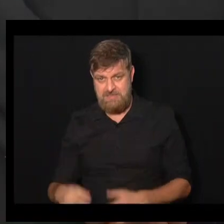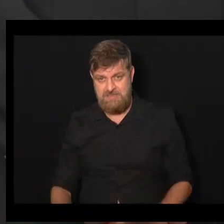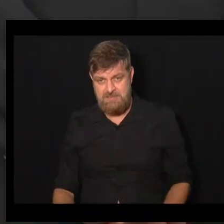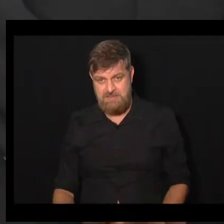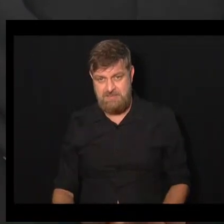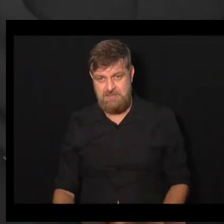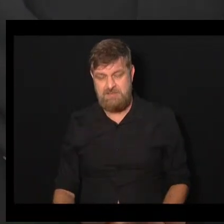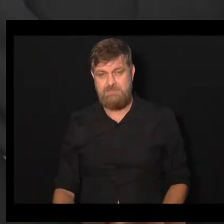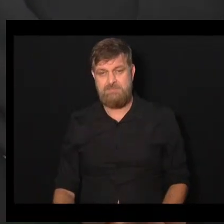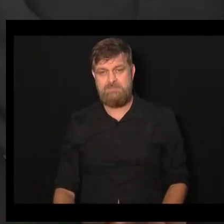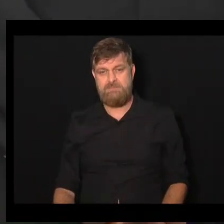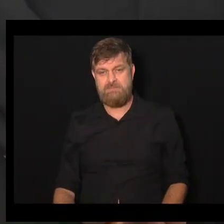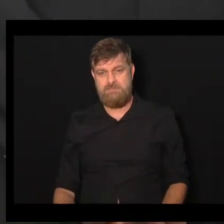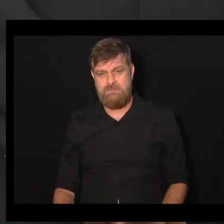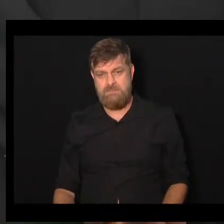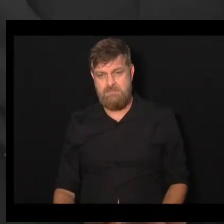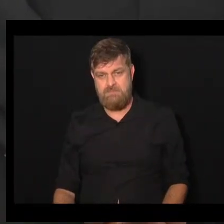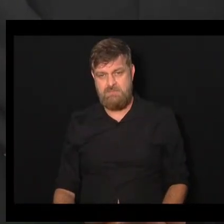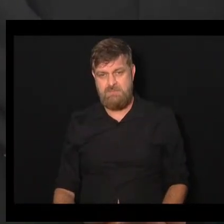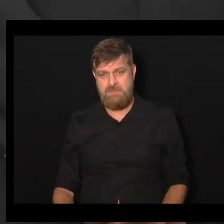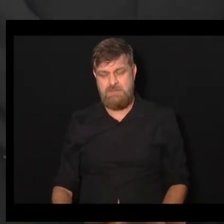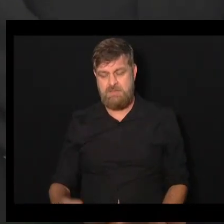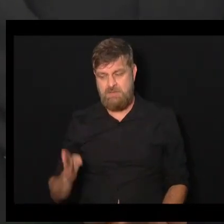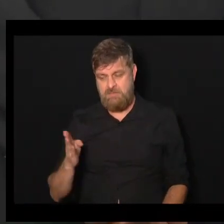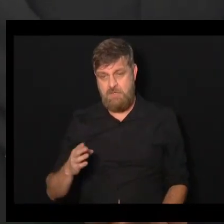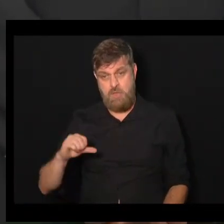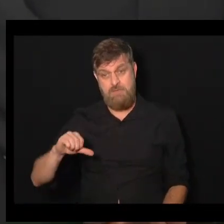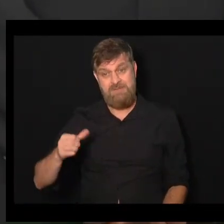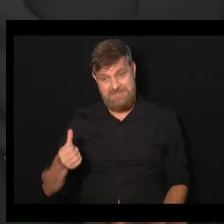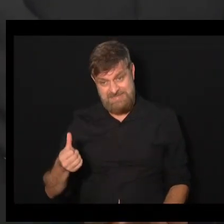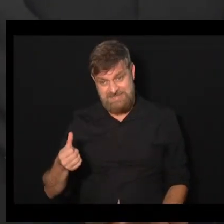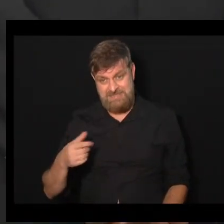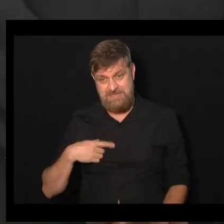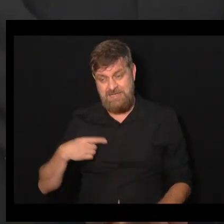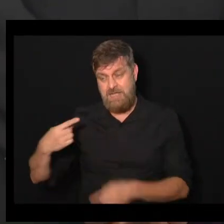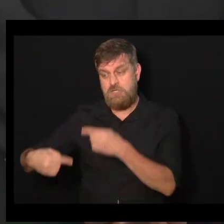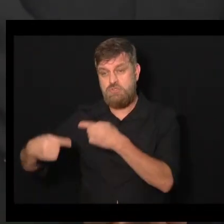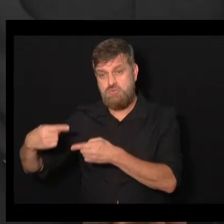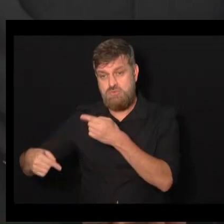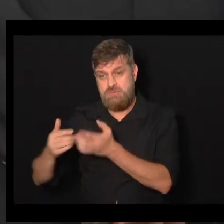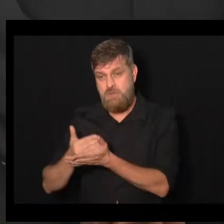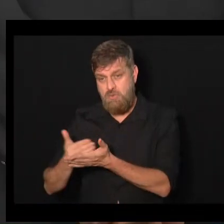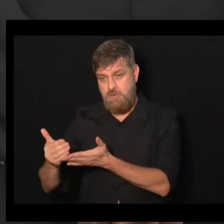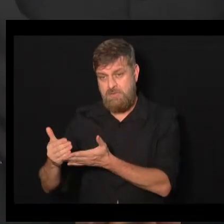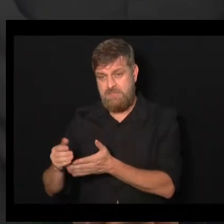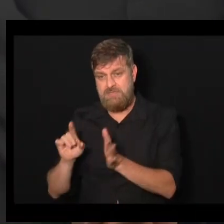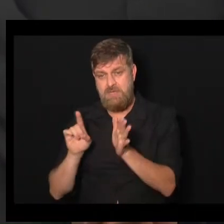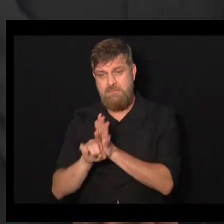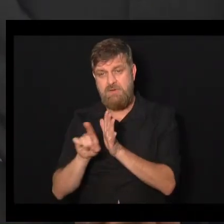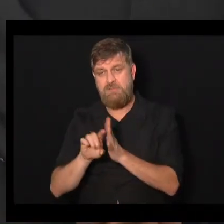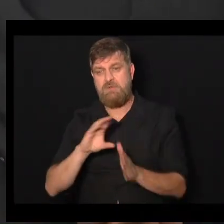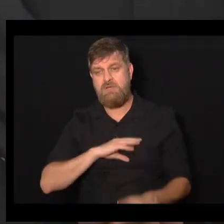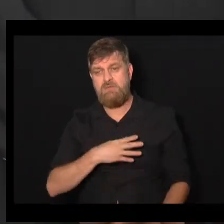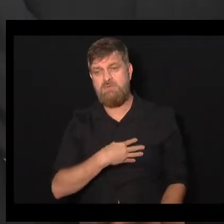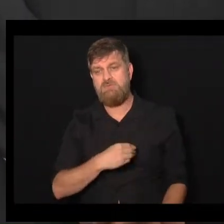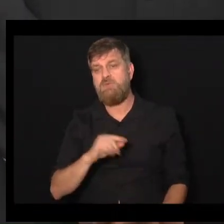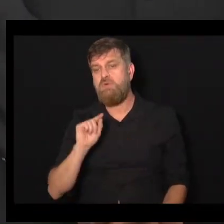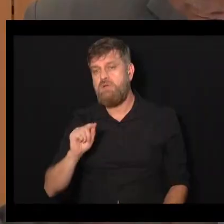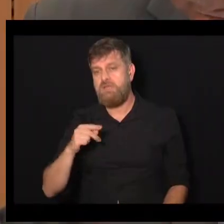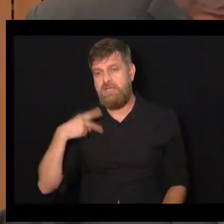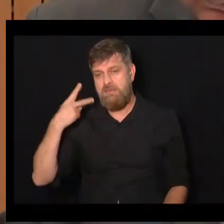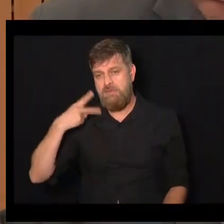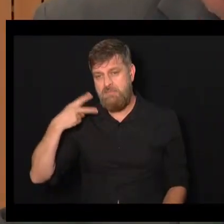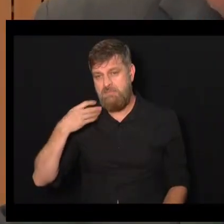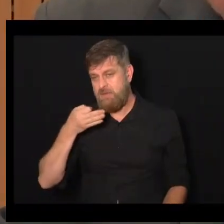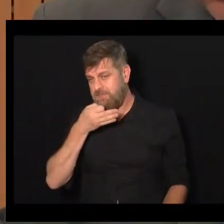e 73 e 96, a matéria vai à discussão. Indago o vereador Campos Filho se há vereador inscrito a discuti-lo. Não